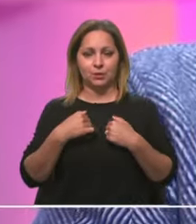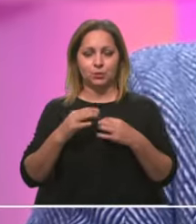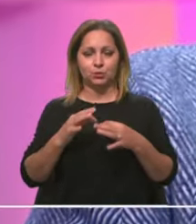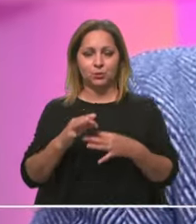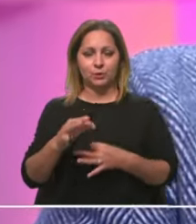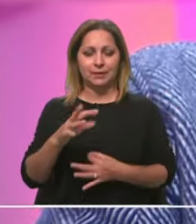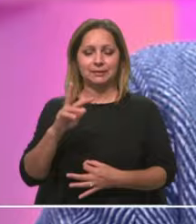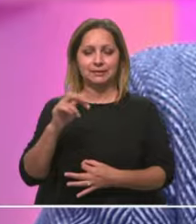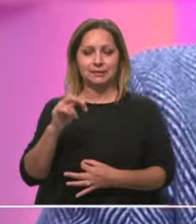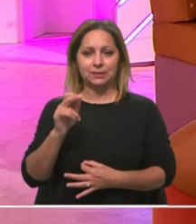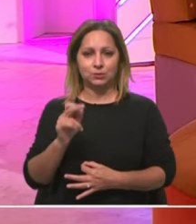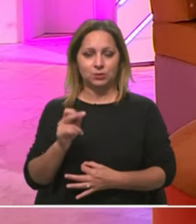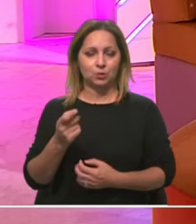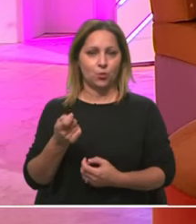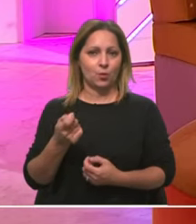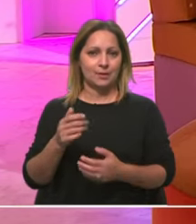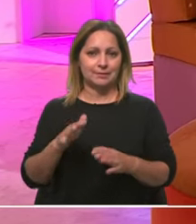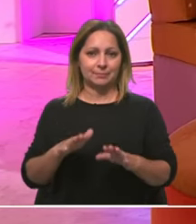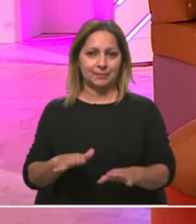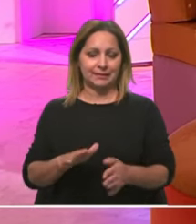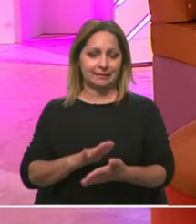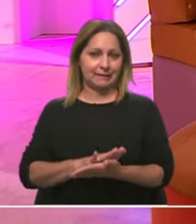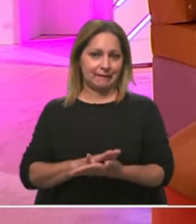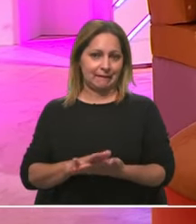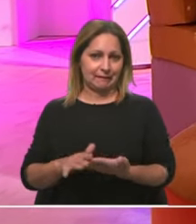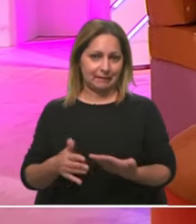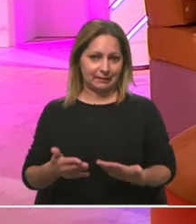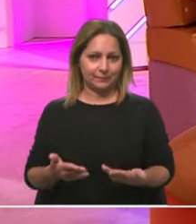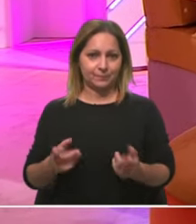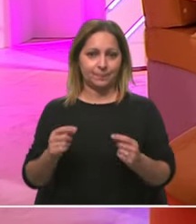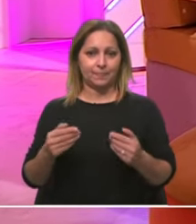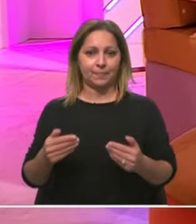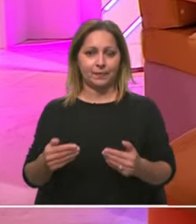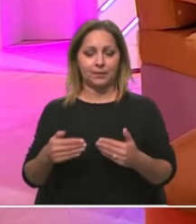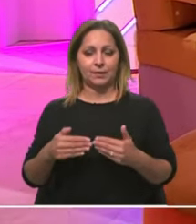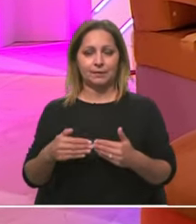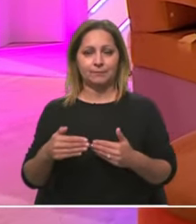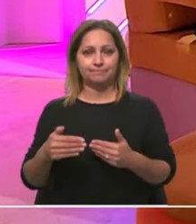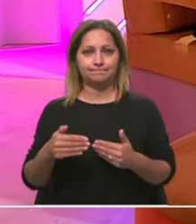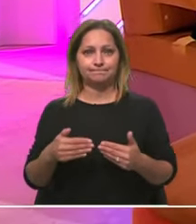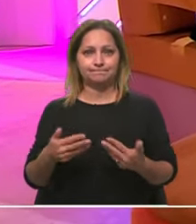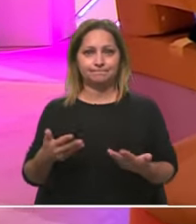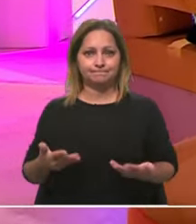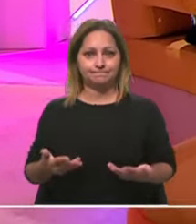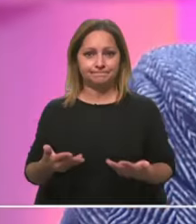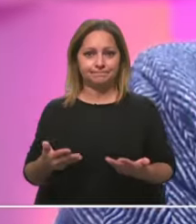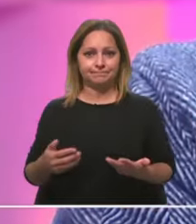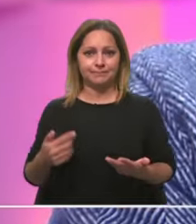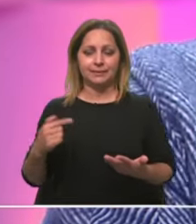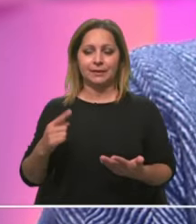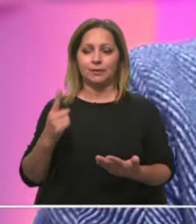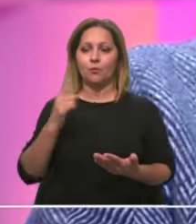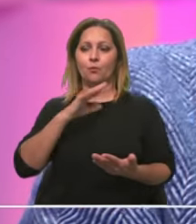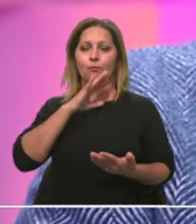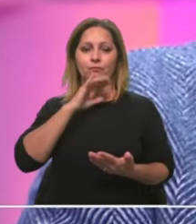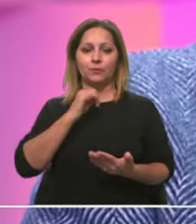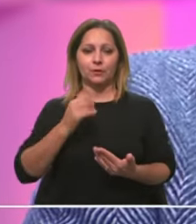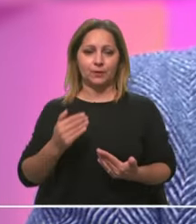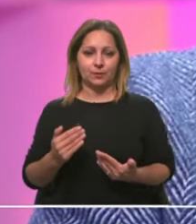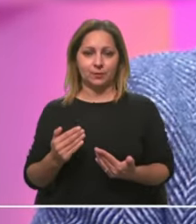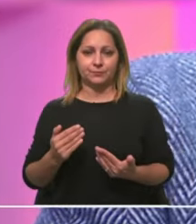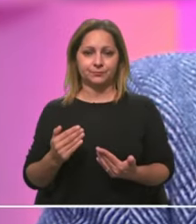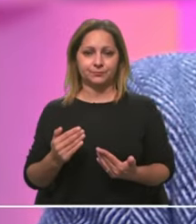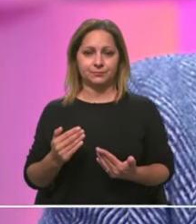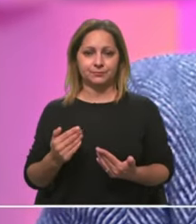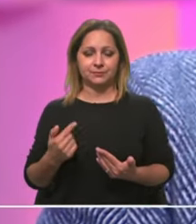13 anos H E então cheguei a esta conclusão agora com o filho